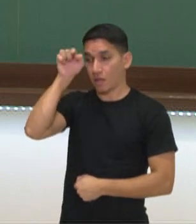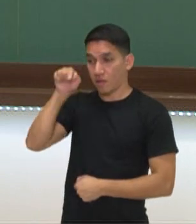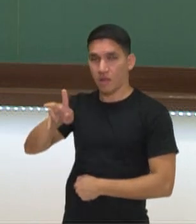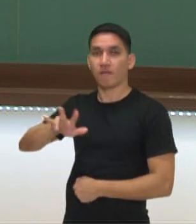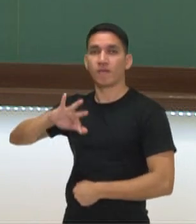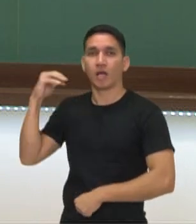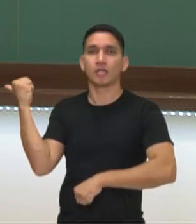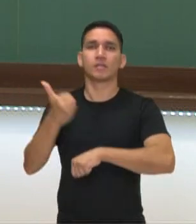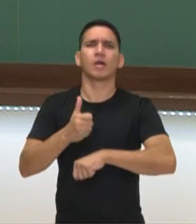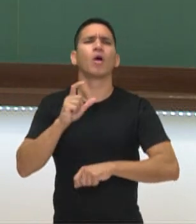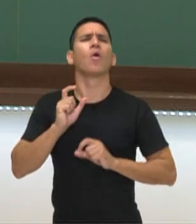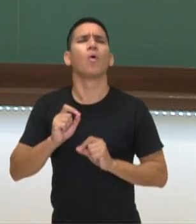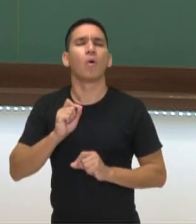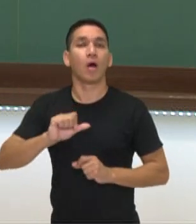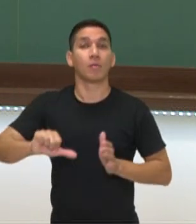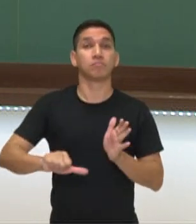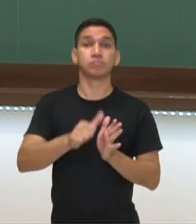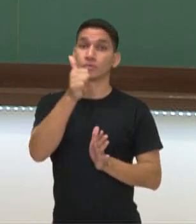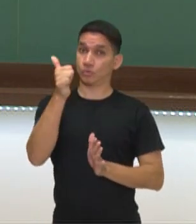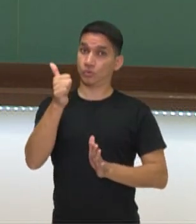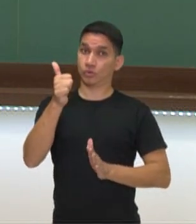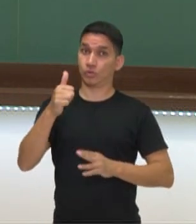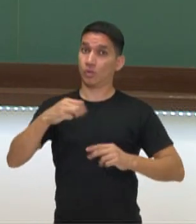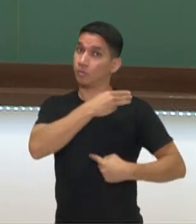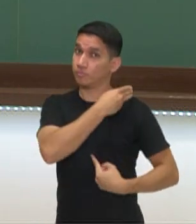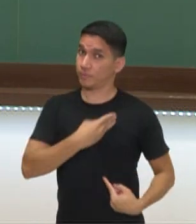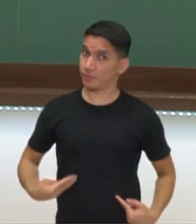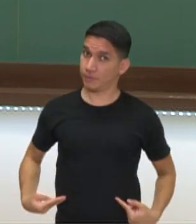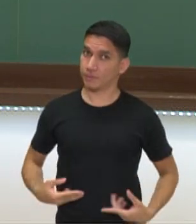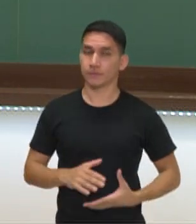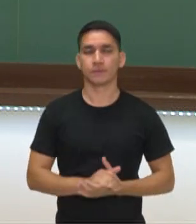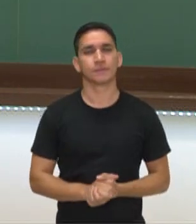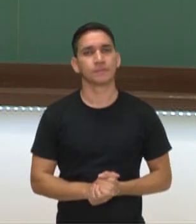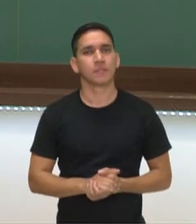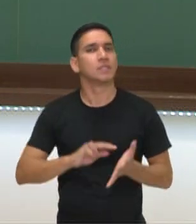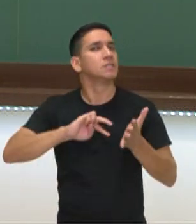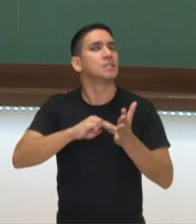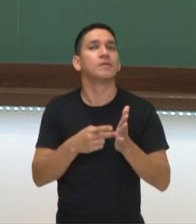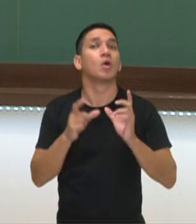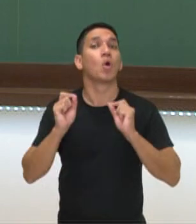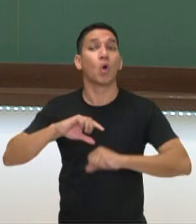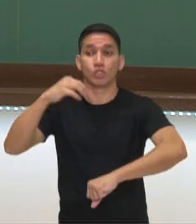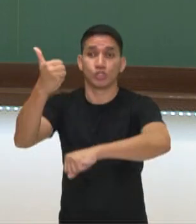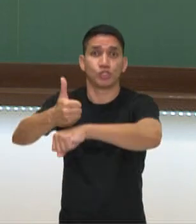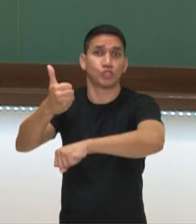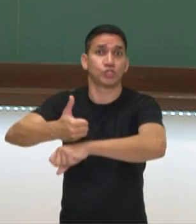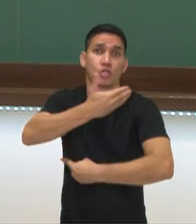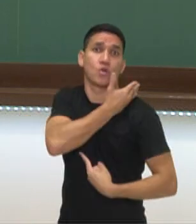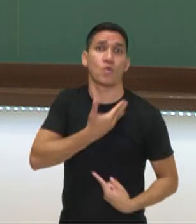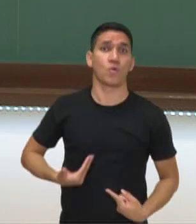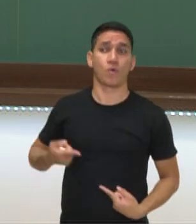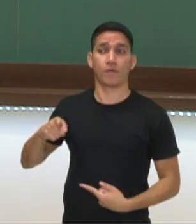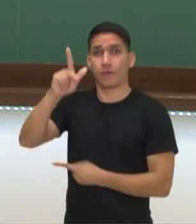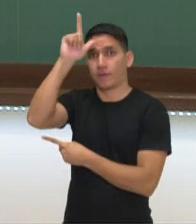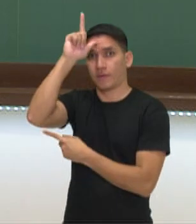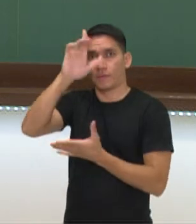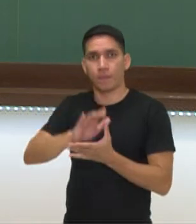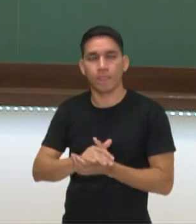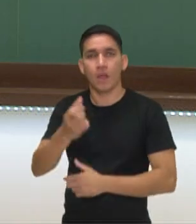ser chanceler, primeiro-ministro, ou seja, o chefe de governo da Alemanha.